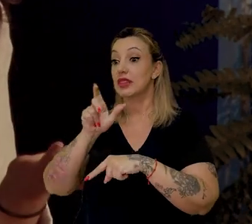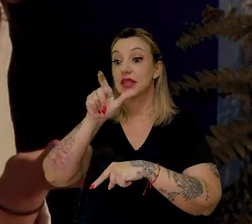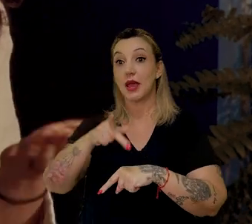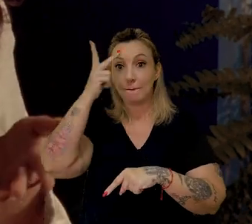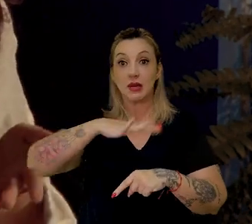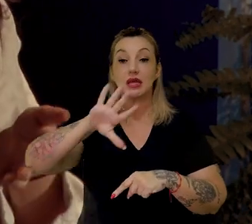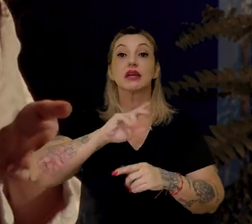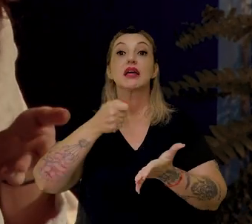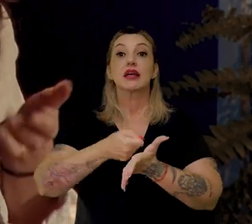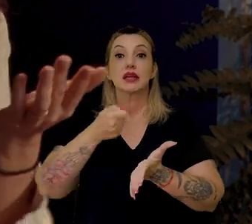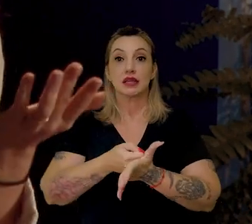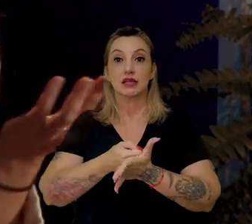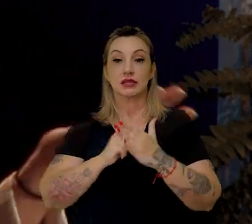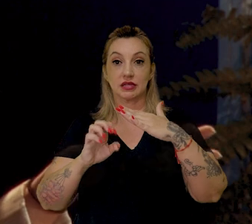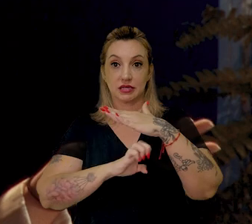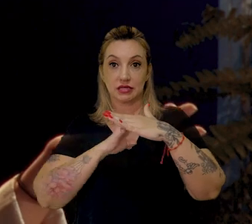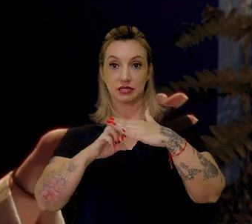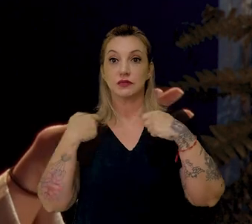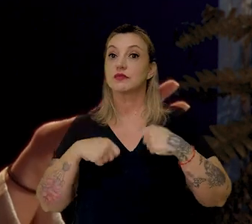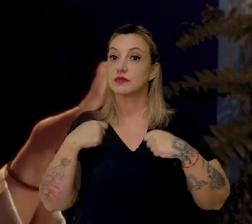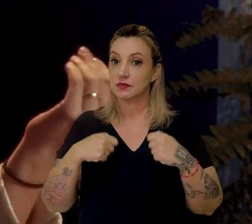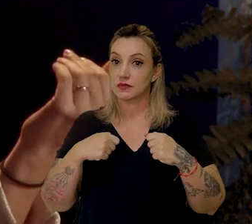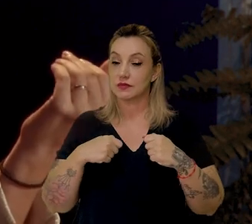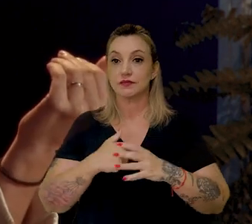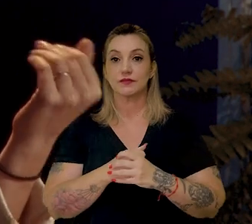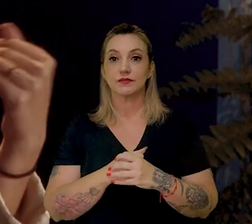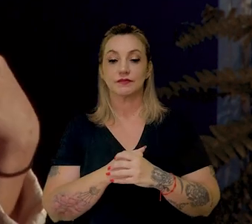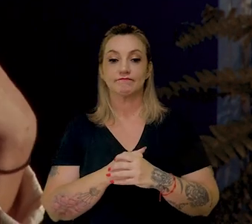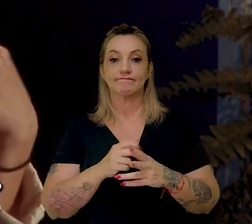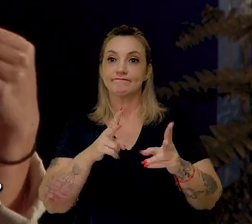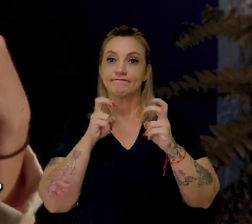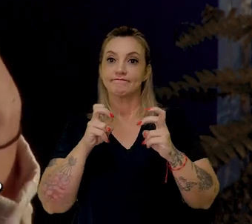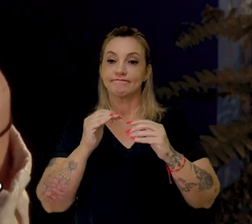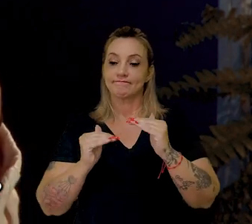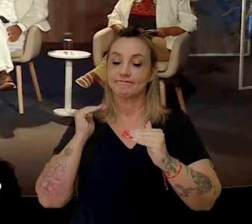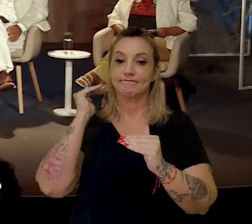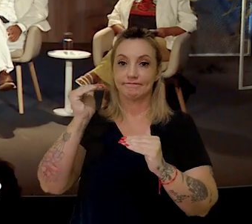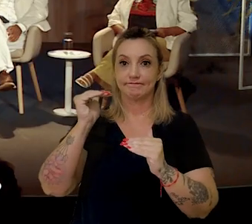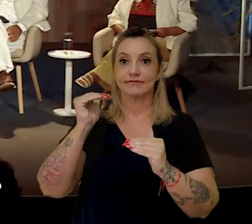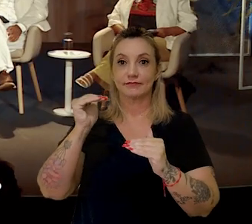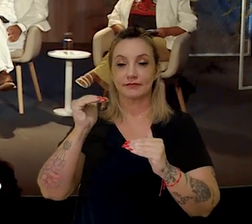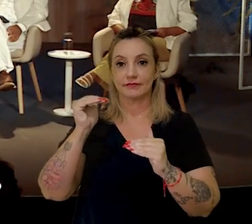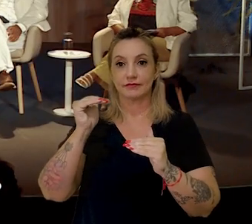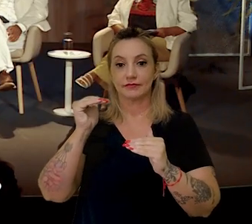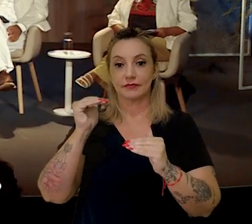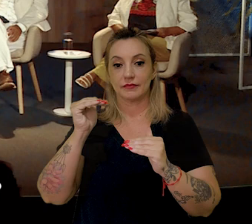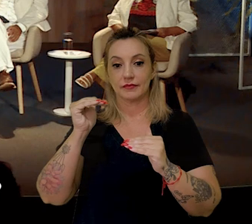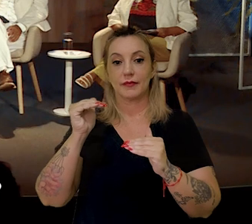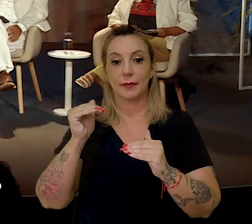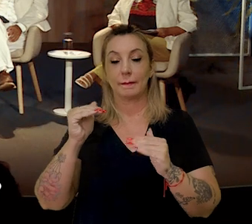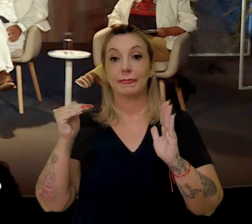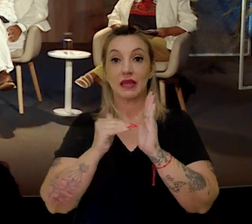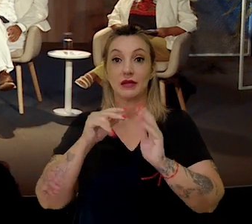pessoas Quem garante que as empresas elas precisam eh olhar para além dos seus das suas